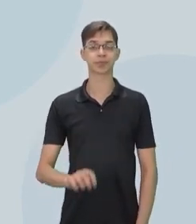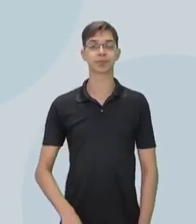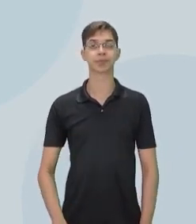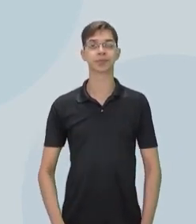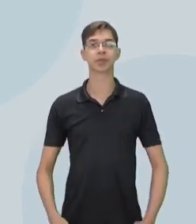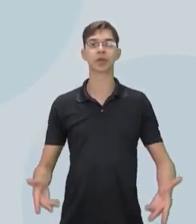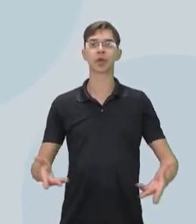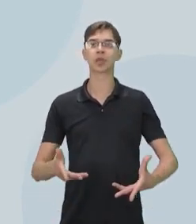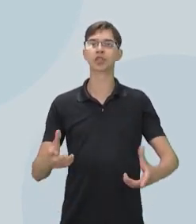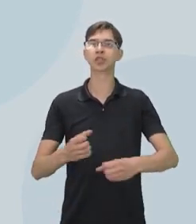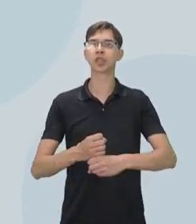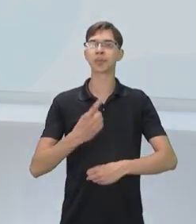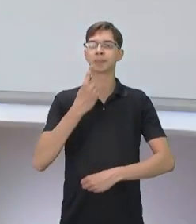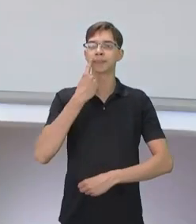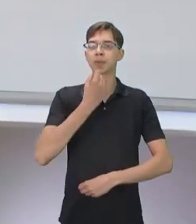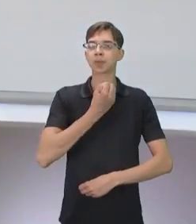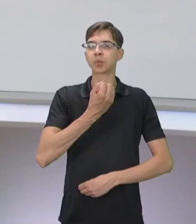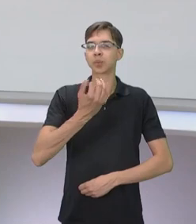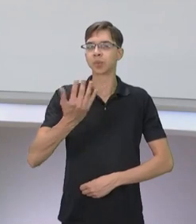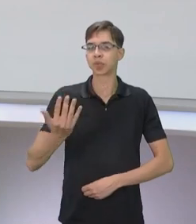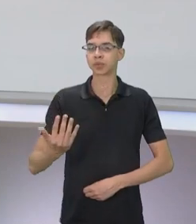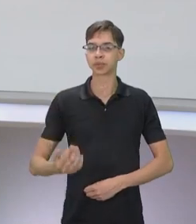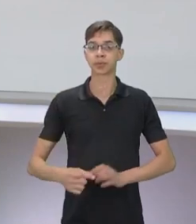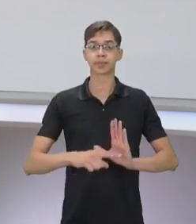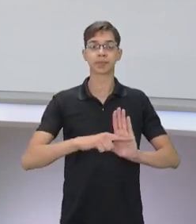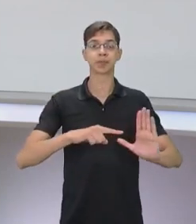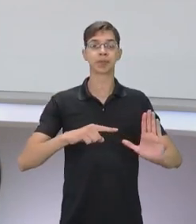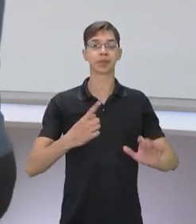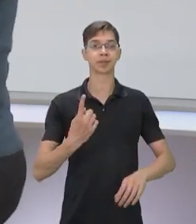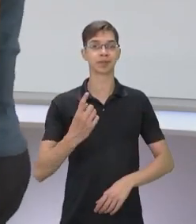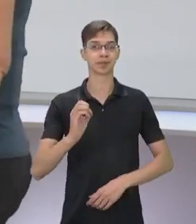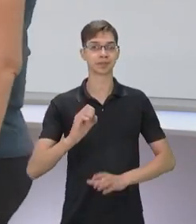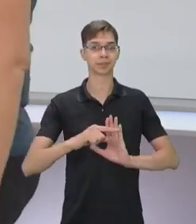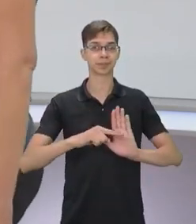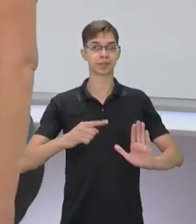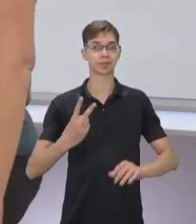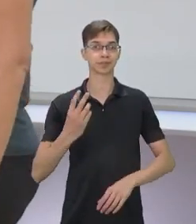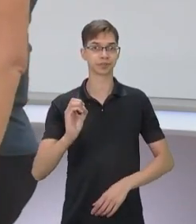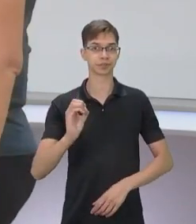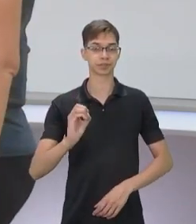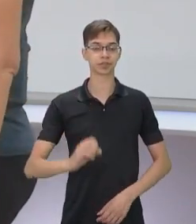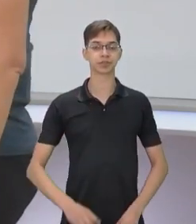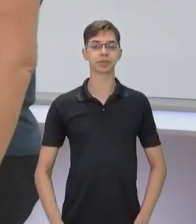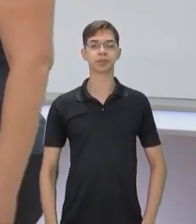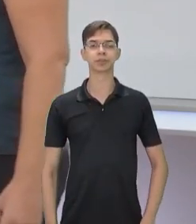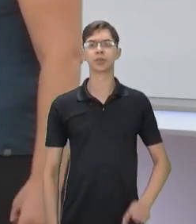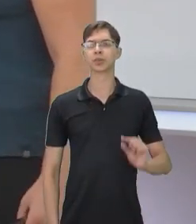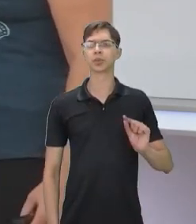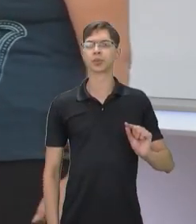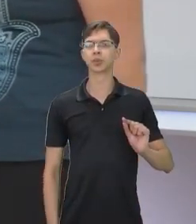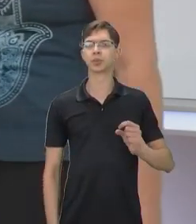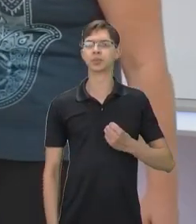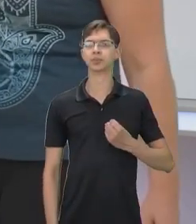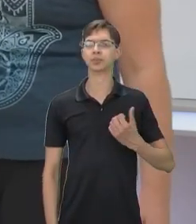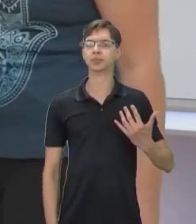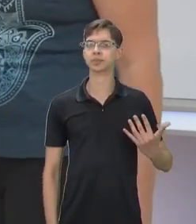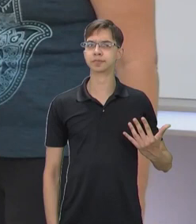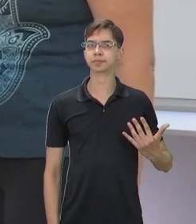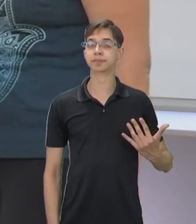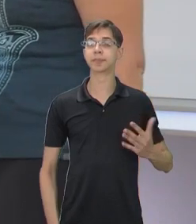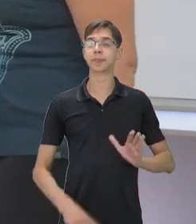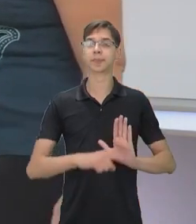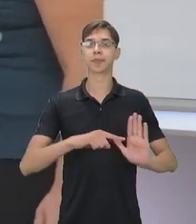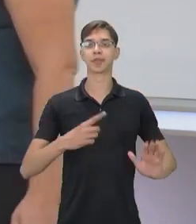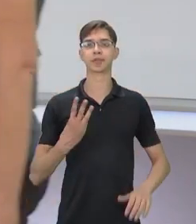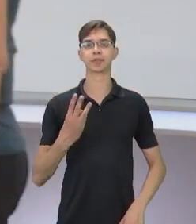fazer a conta, ó, menos 10, menos 20. Que no caso aí, menos